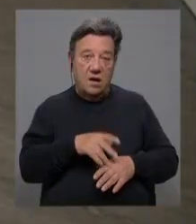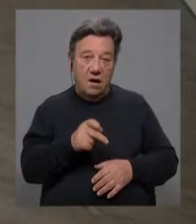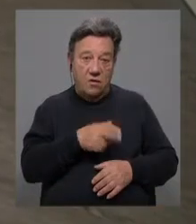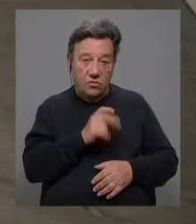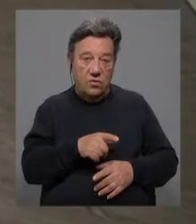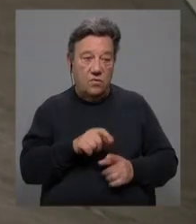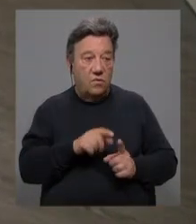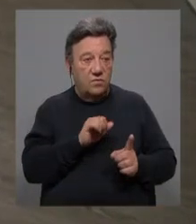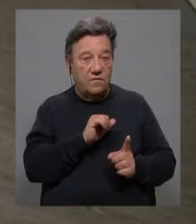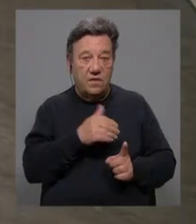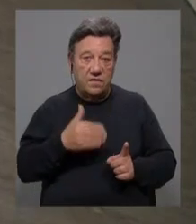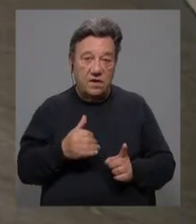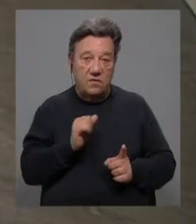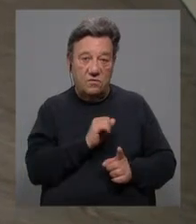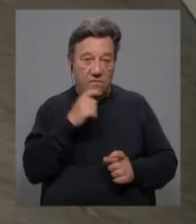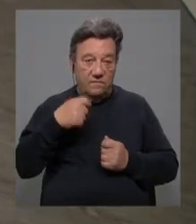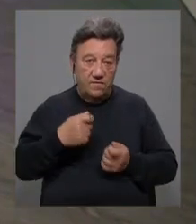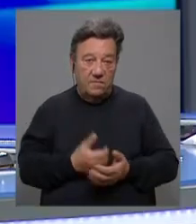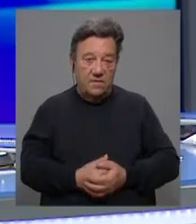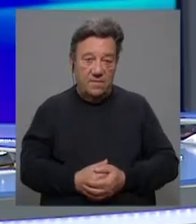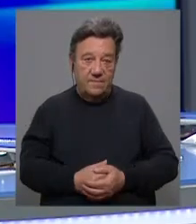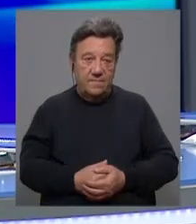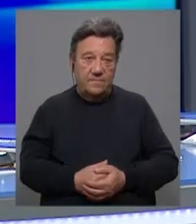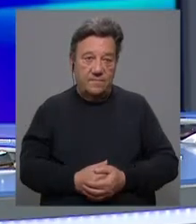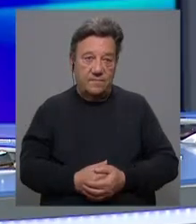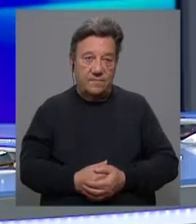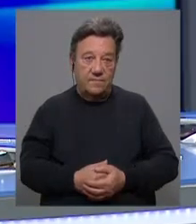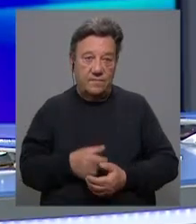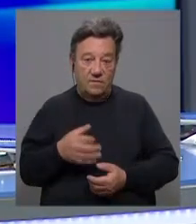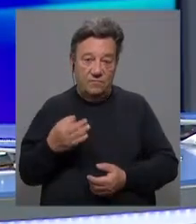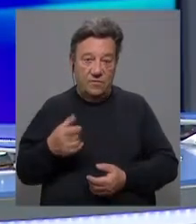detentores dos direitos dos filmes. Este foi o Telejornal.